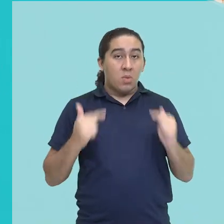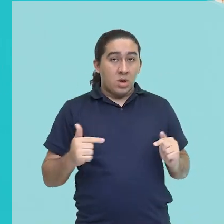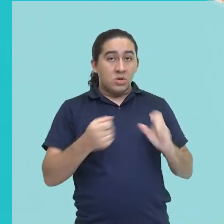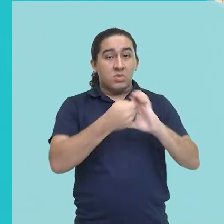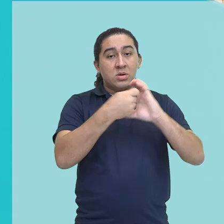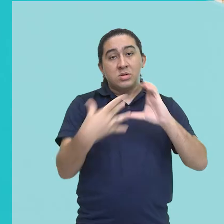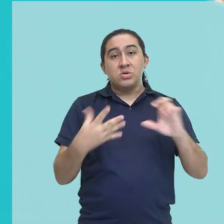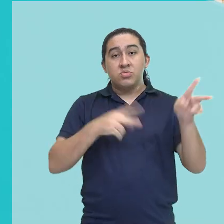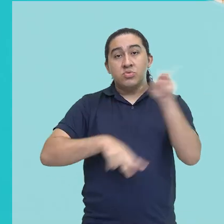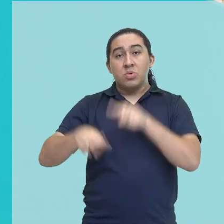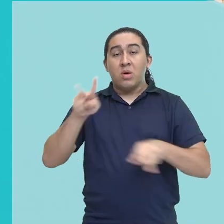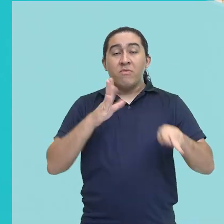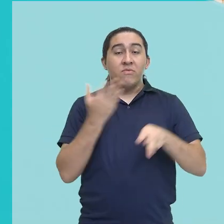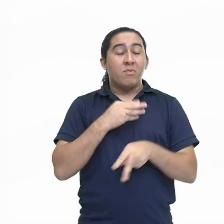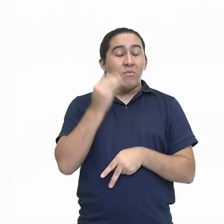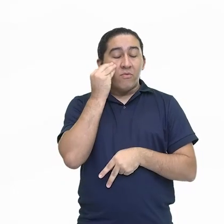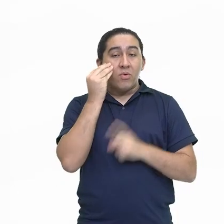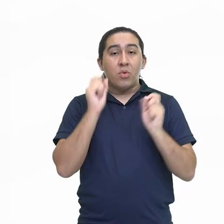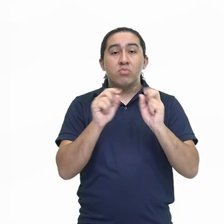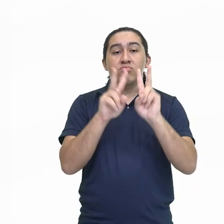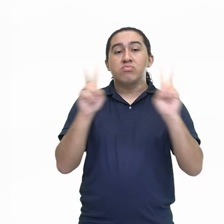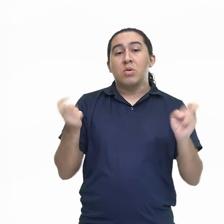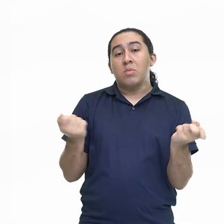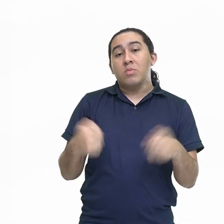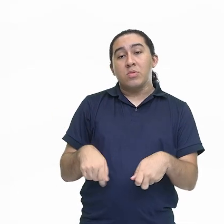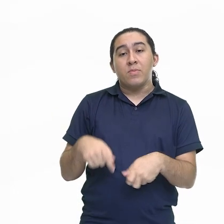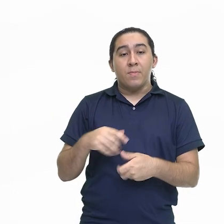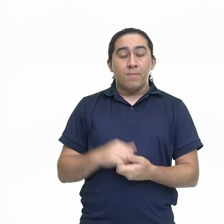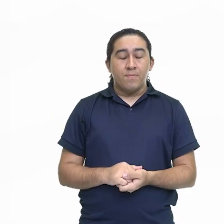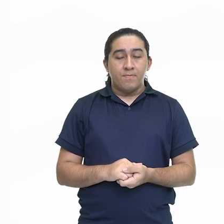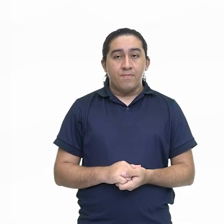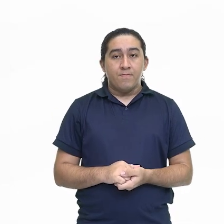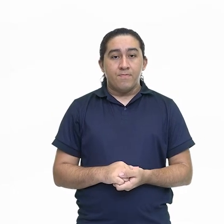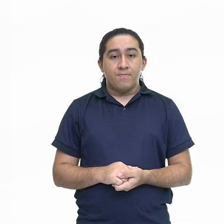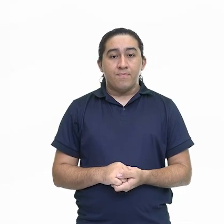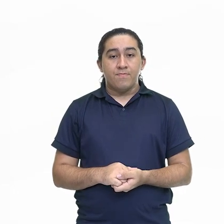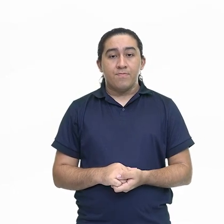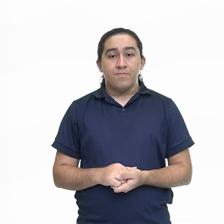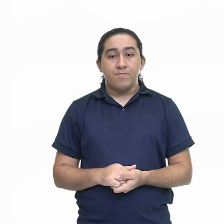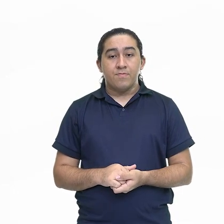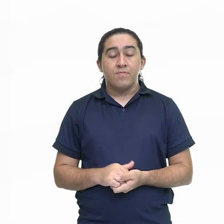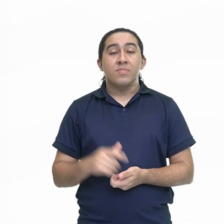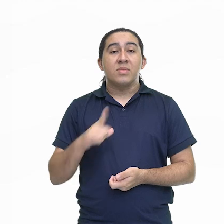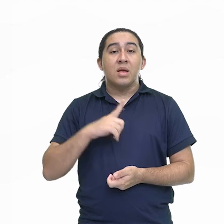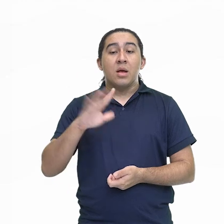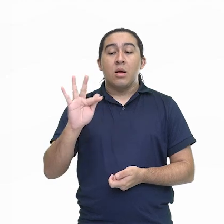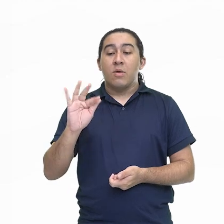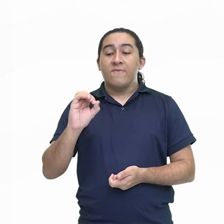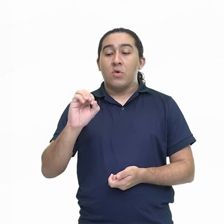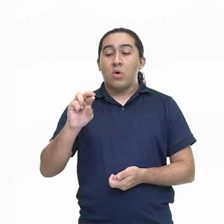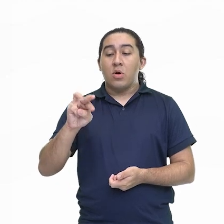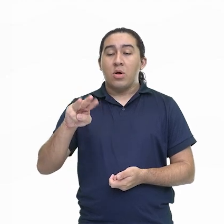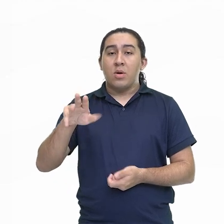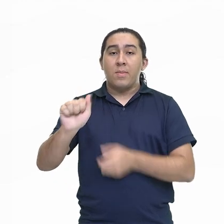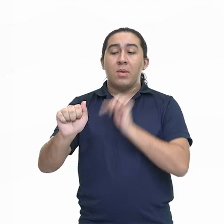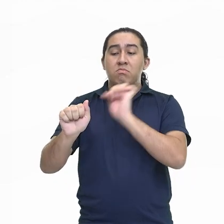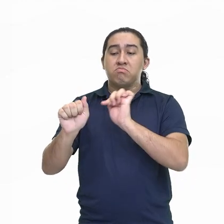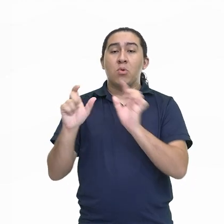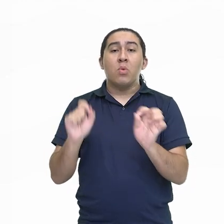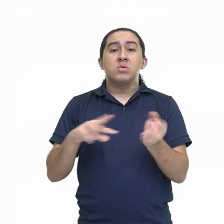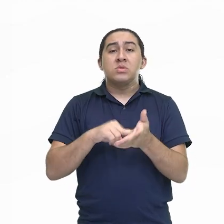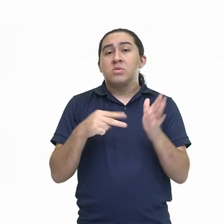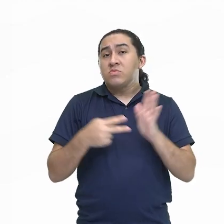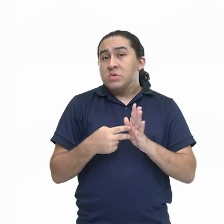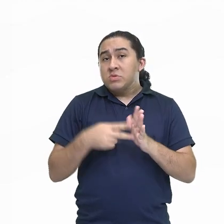linguagem visual. Vamos ver o que nós podemos falar sobre isso? Então, nós temos a forma. E o que é a